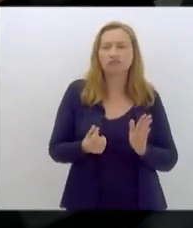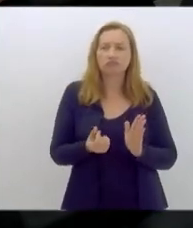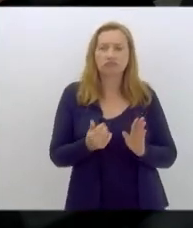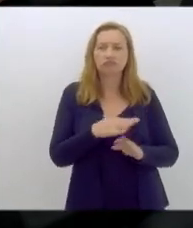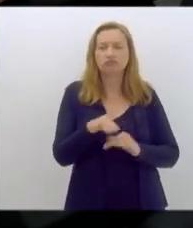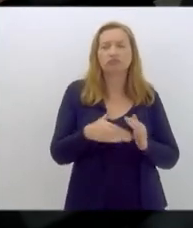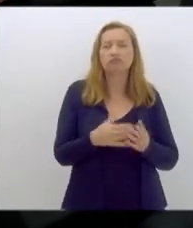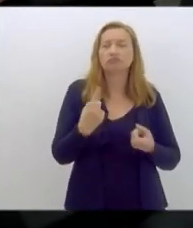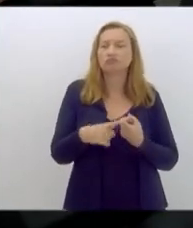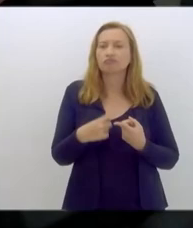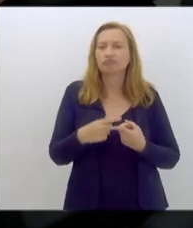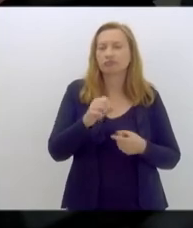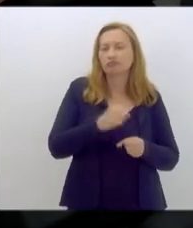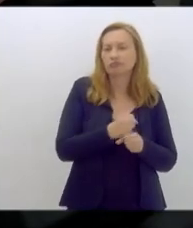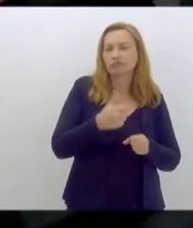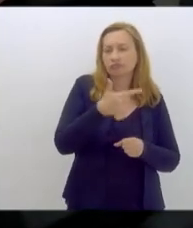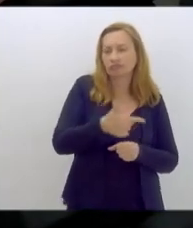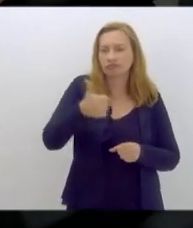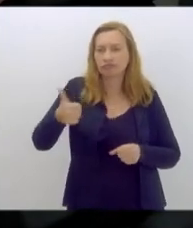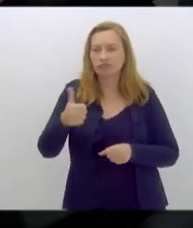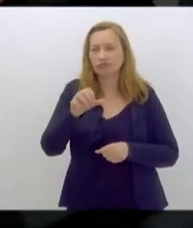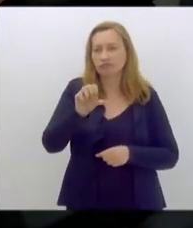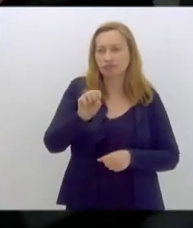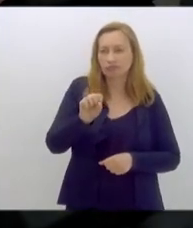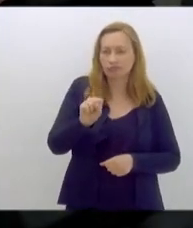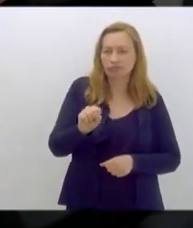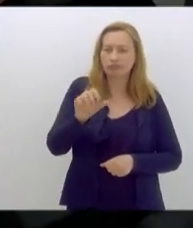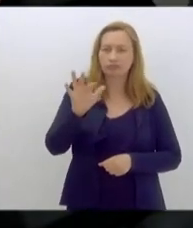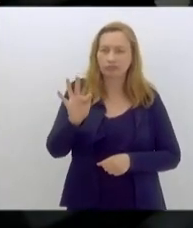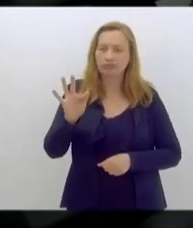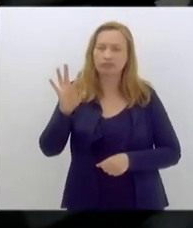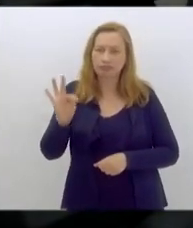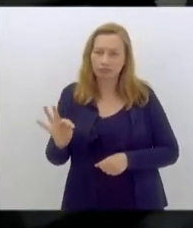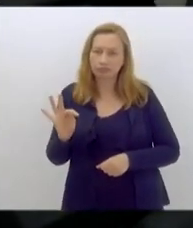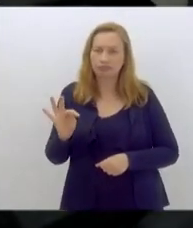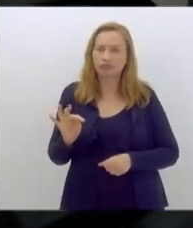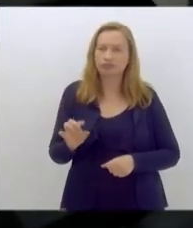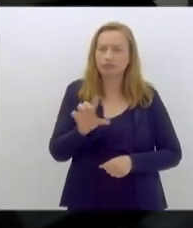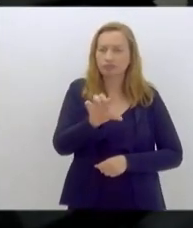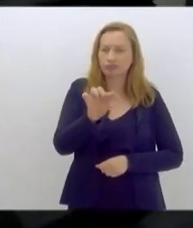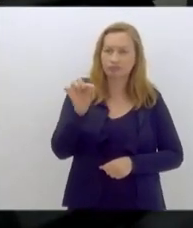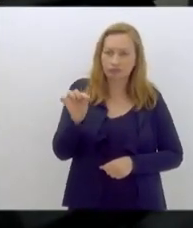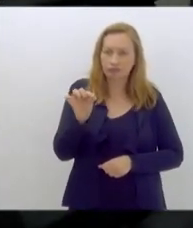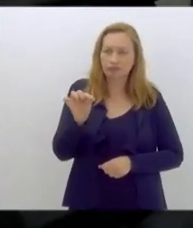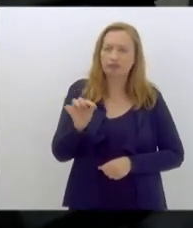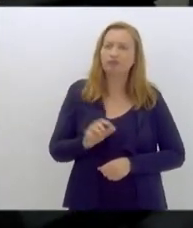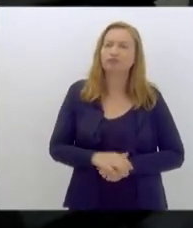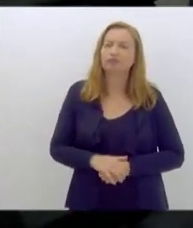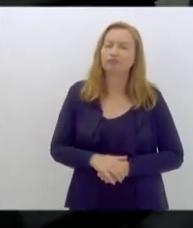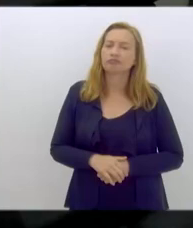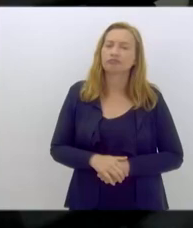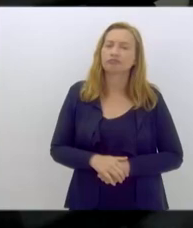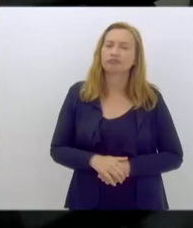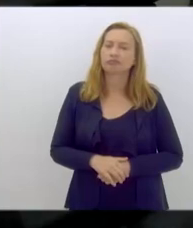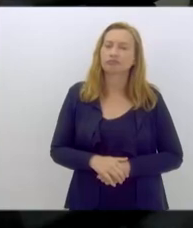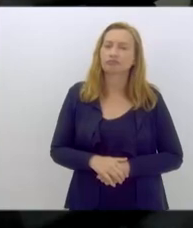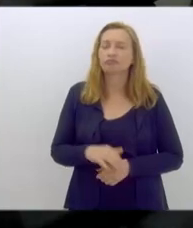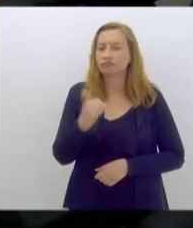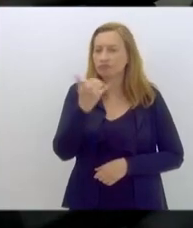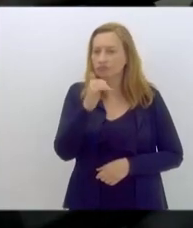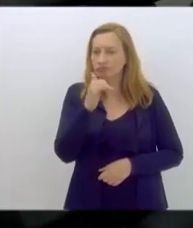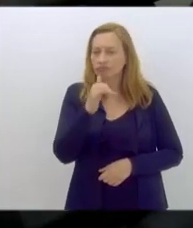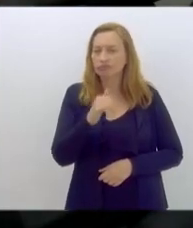em 21 o STF decidiu já pela essencialidade especialmente de energia